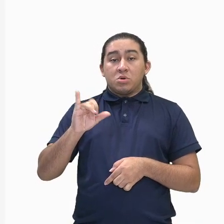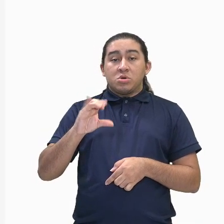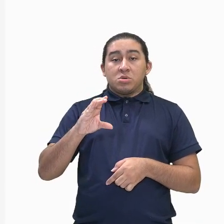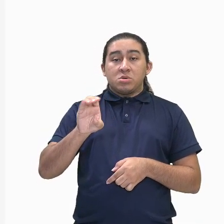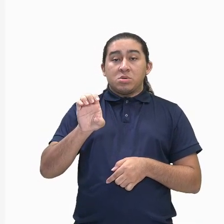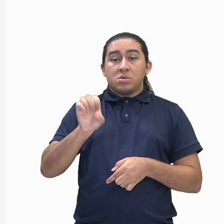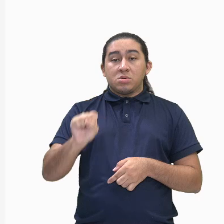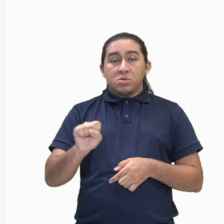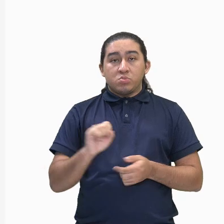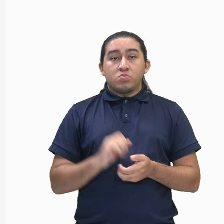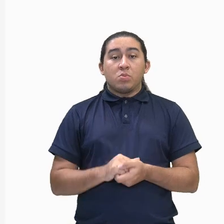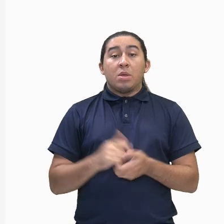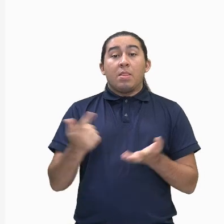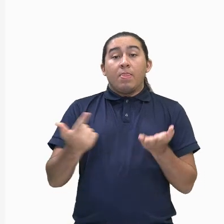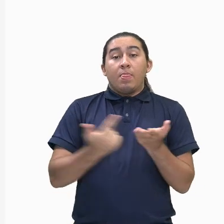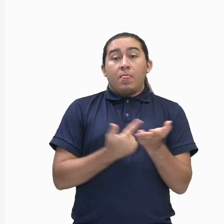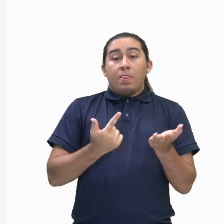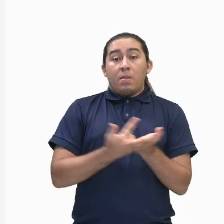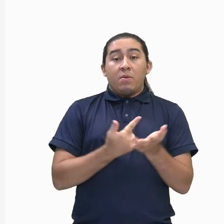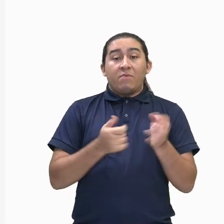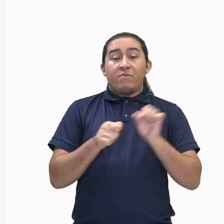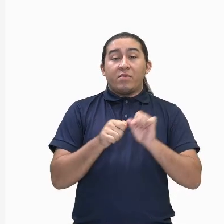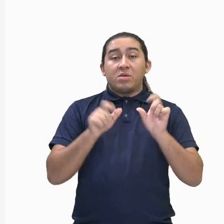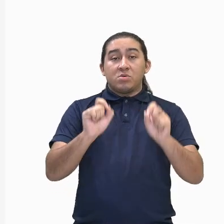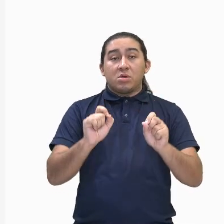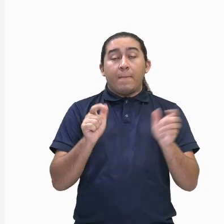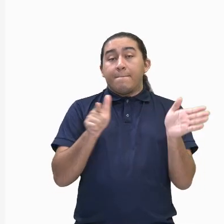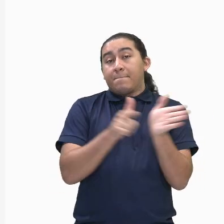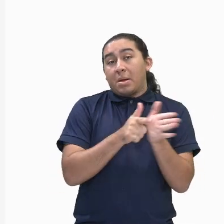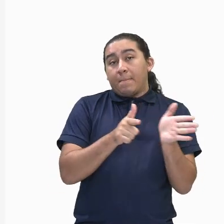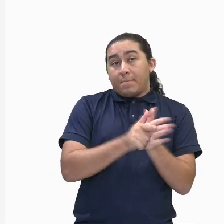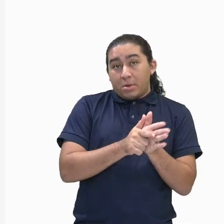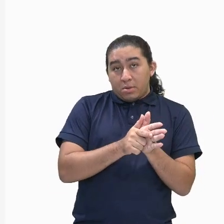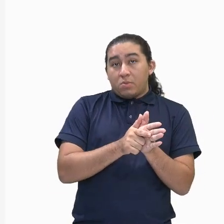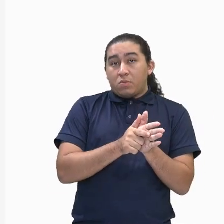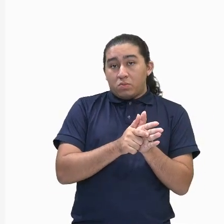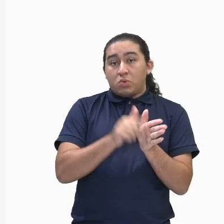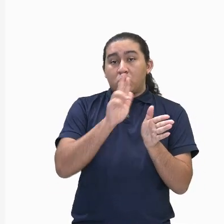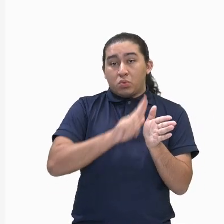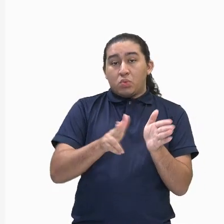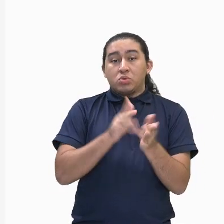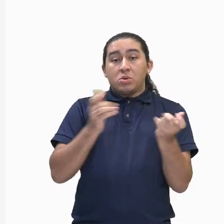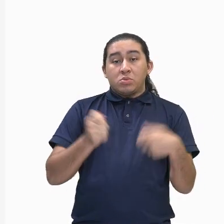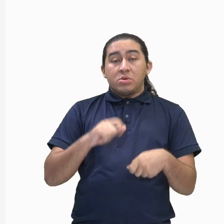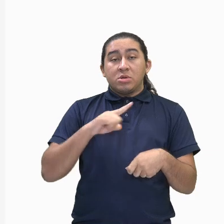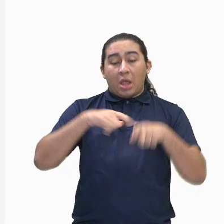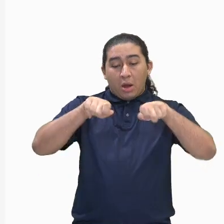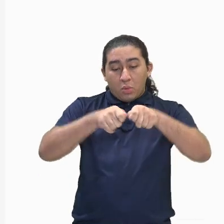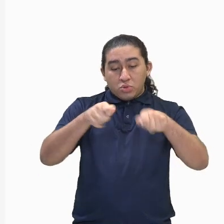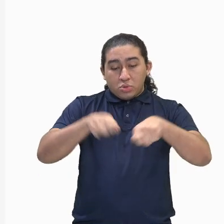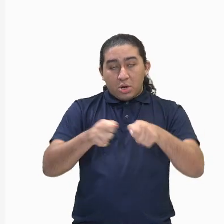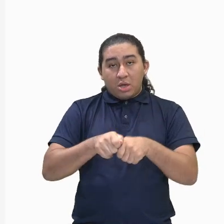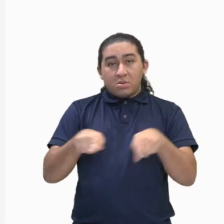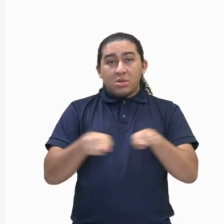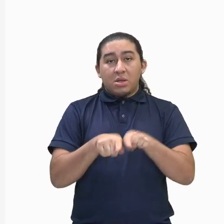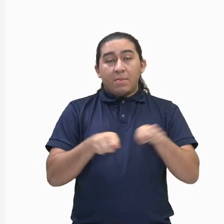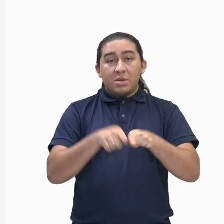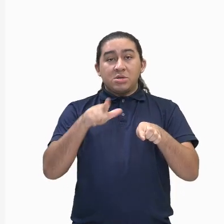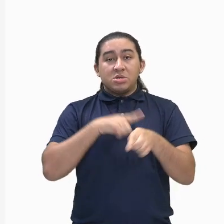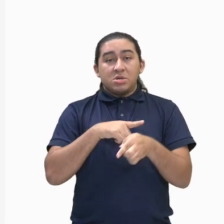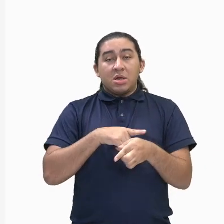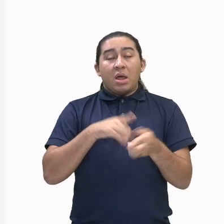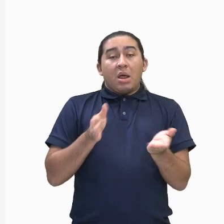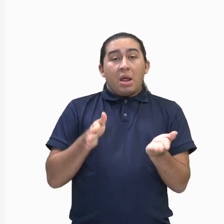livros feitos de folhas de papel ou pergaminho, costurados e encadernados. E aí nós